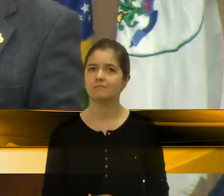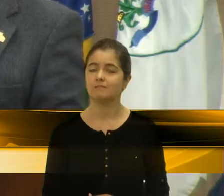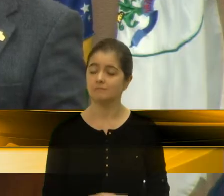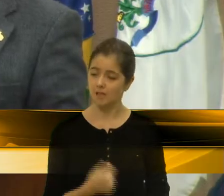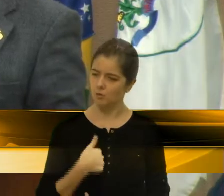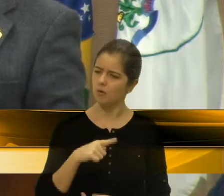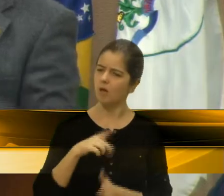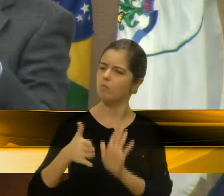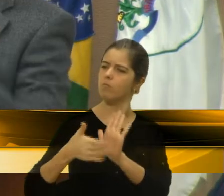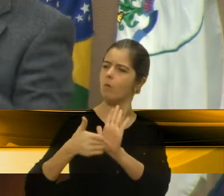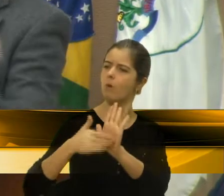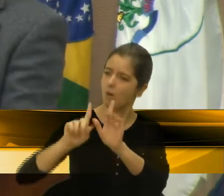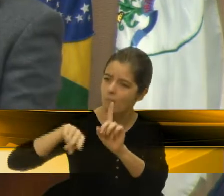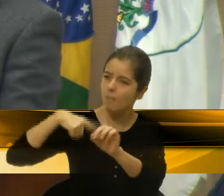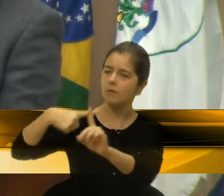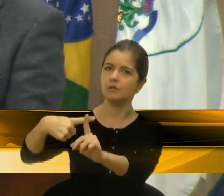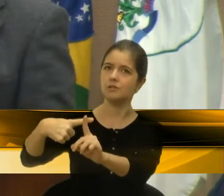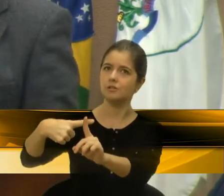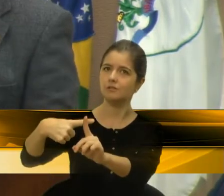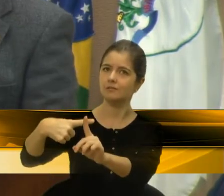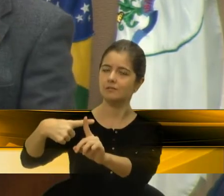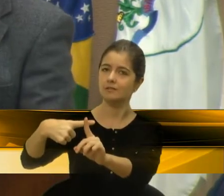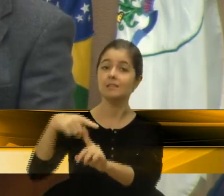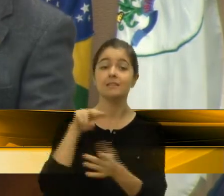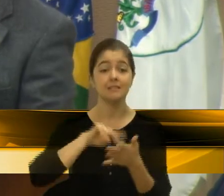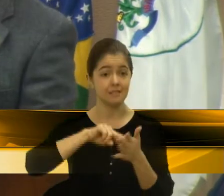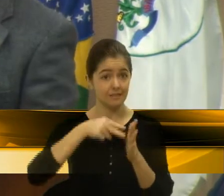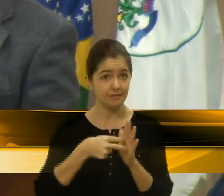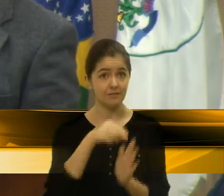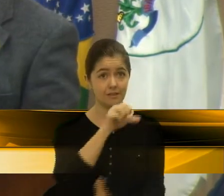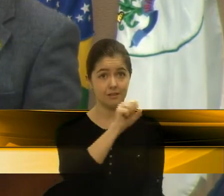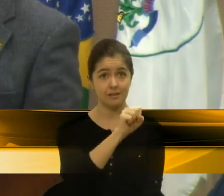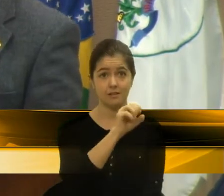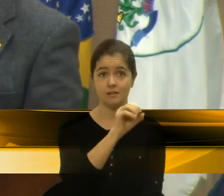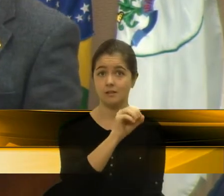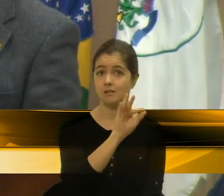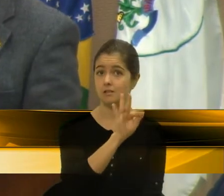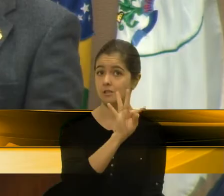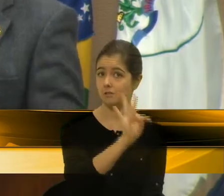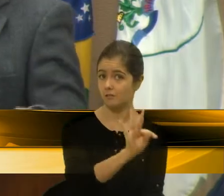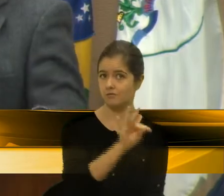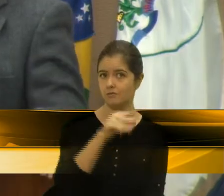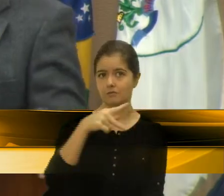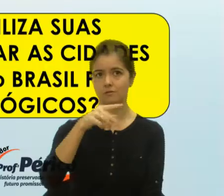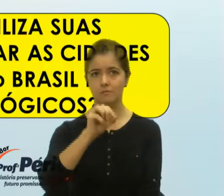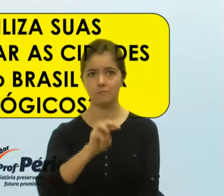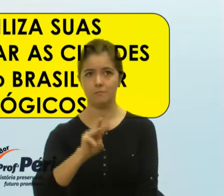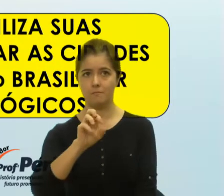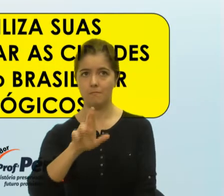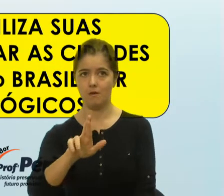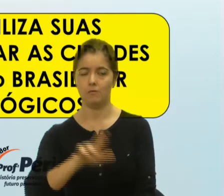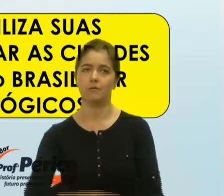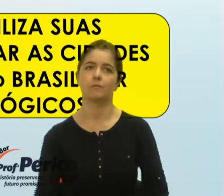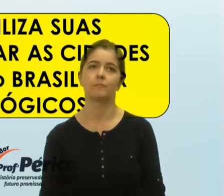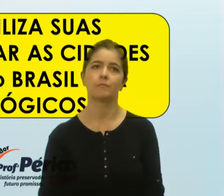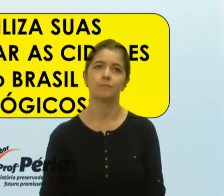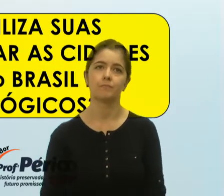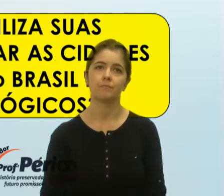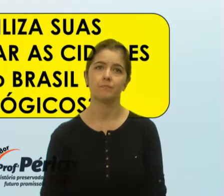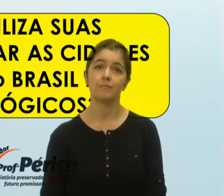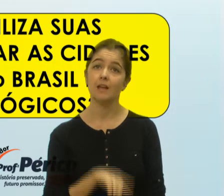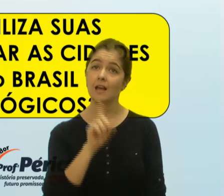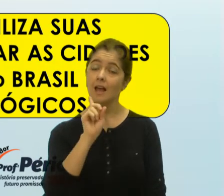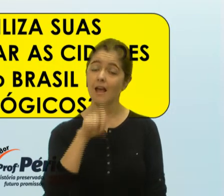Propositiva. Porque isto é soft power. Soft power é isto aqui em relações internacionais, senhoras e senhores. É a